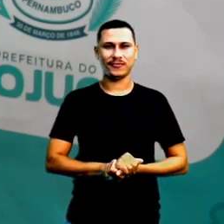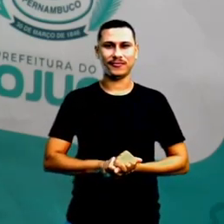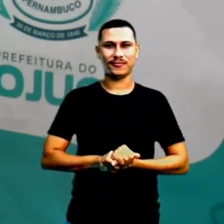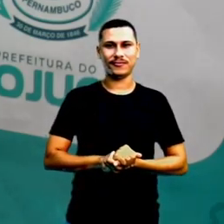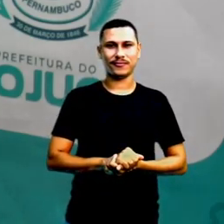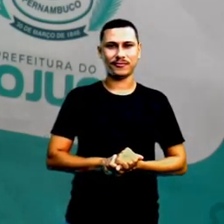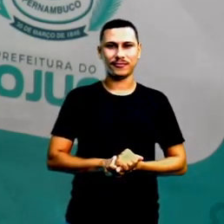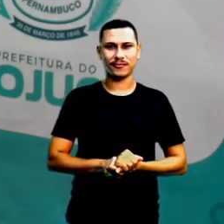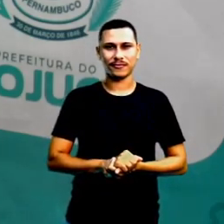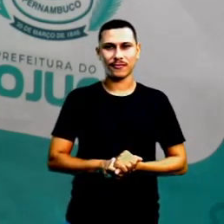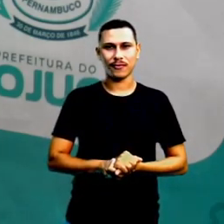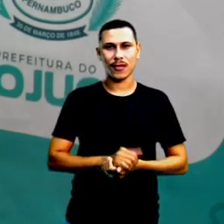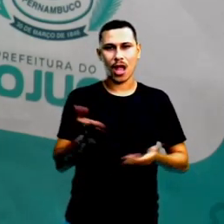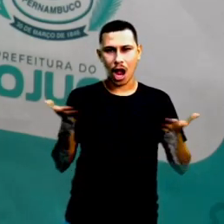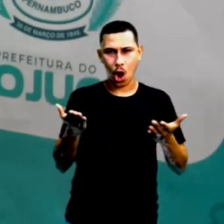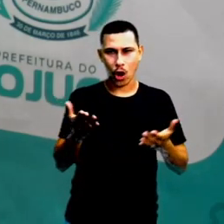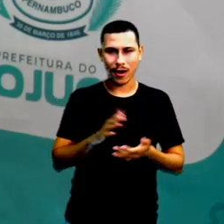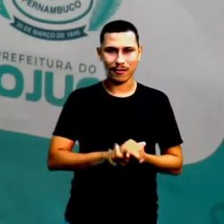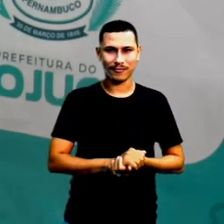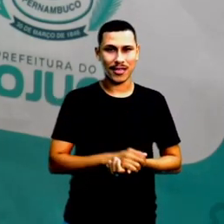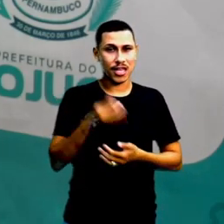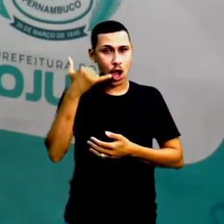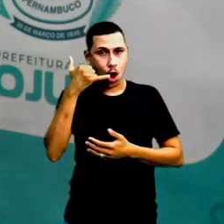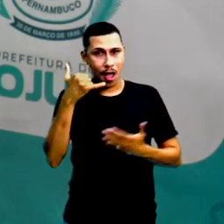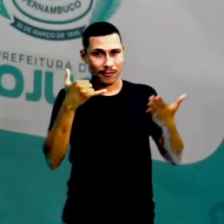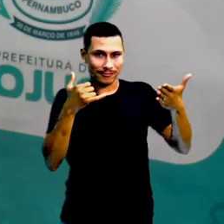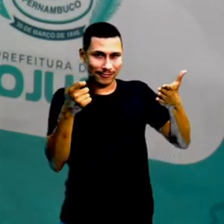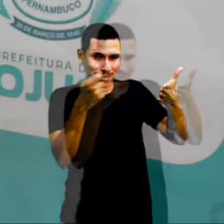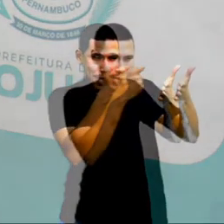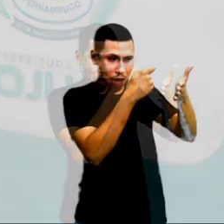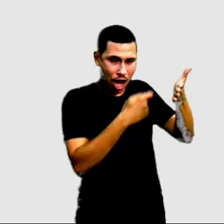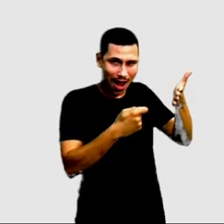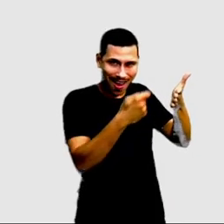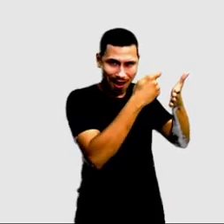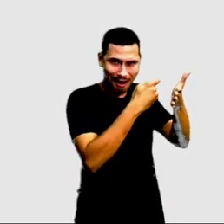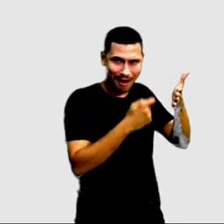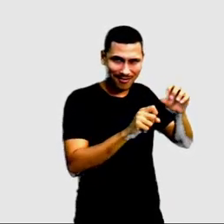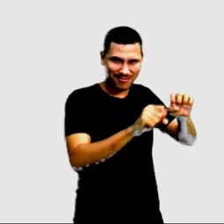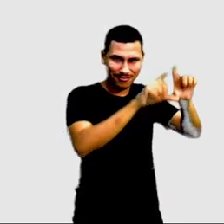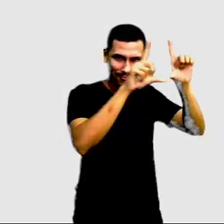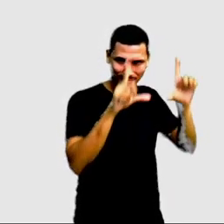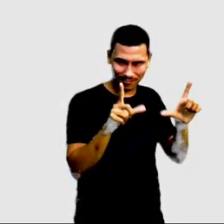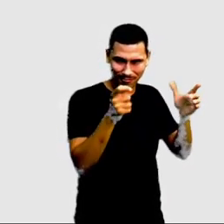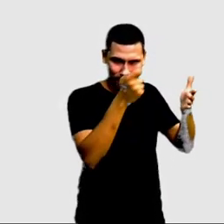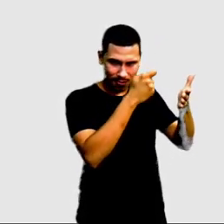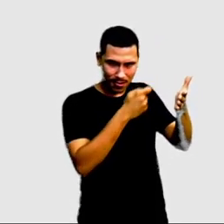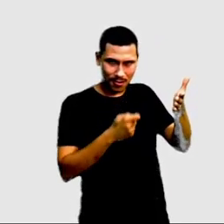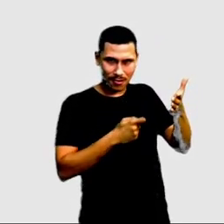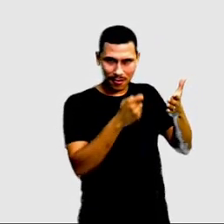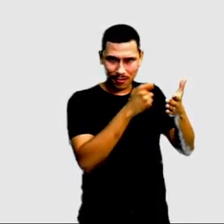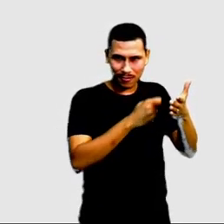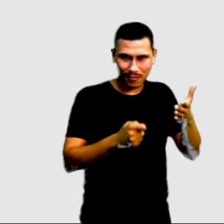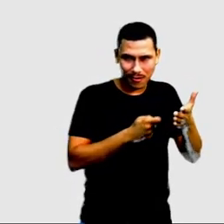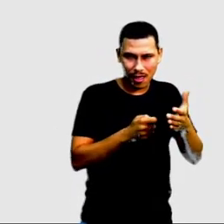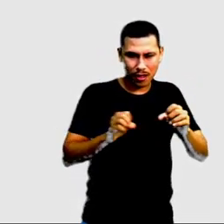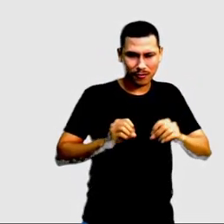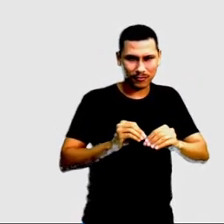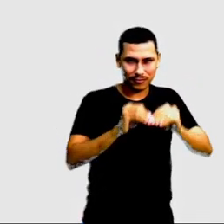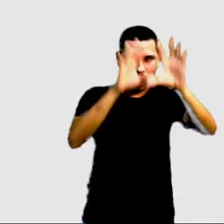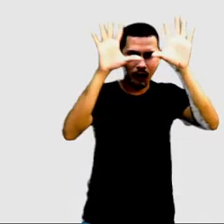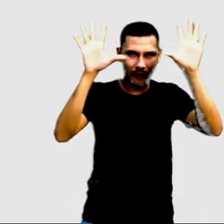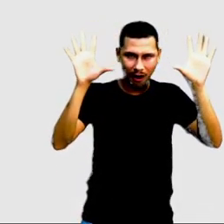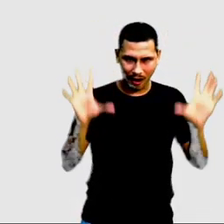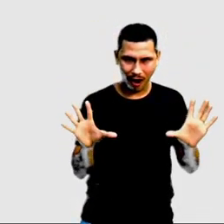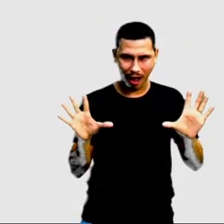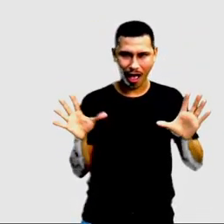semanal. Você vai pegar a câmera do seu celular, vai apontar agora para a tela da sua TV e automaticamente você